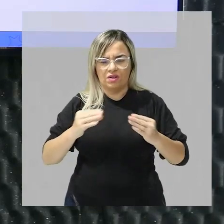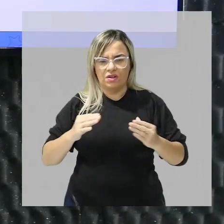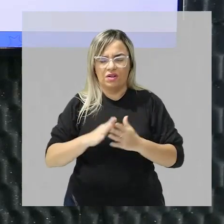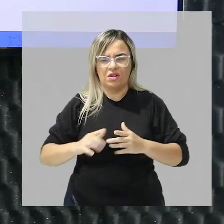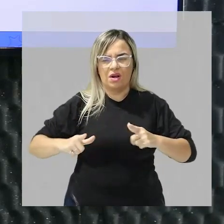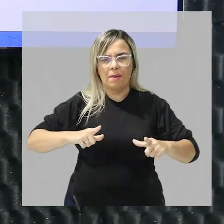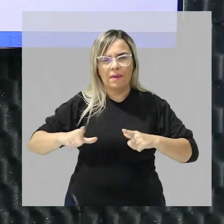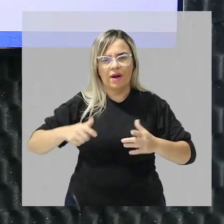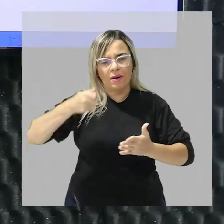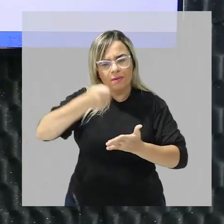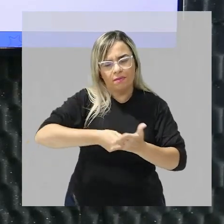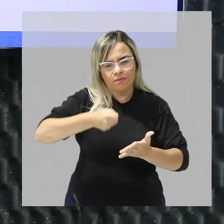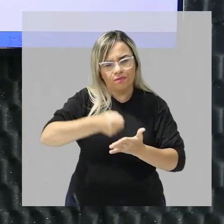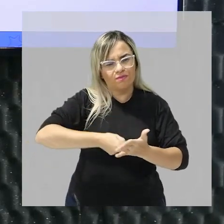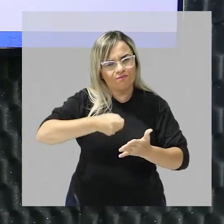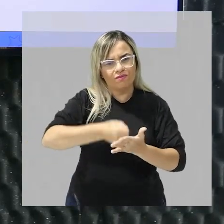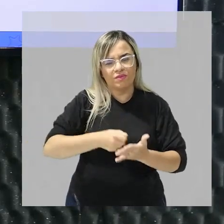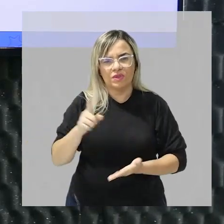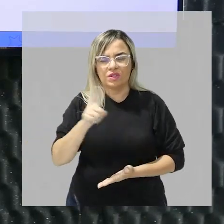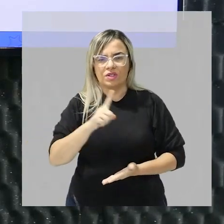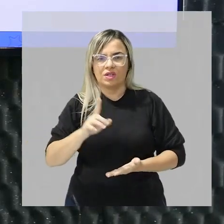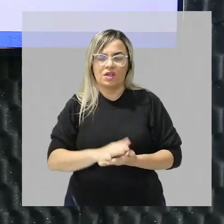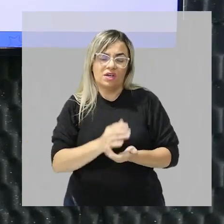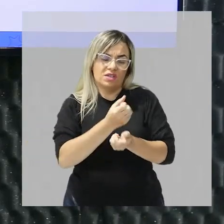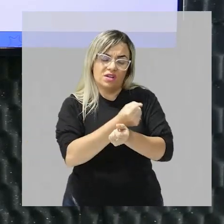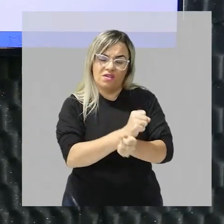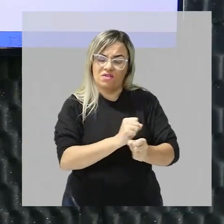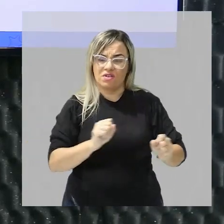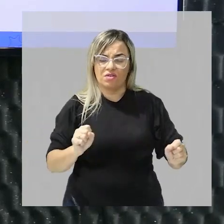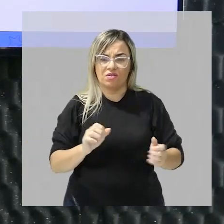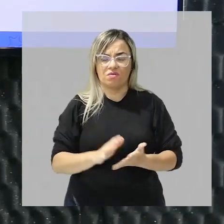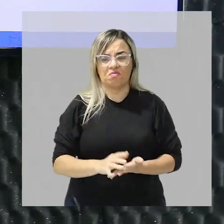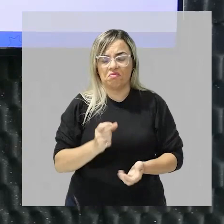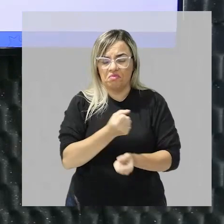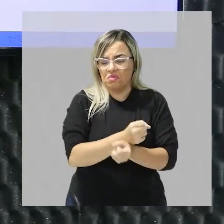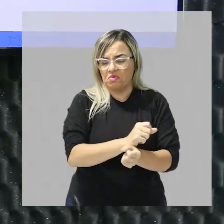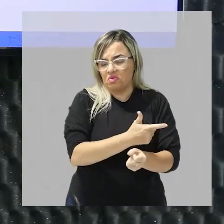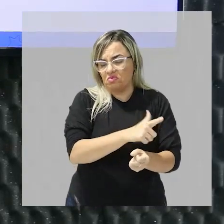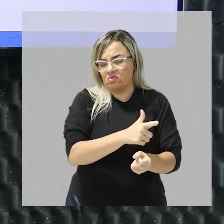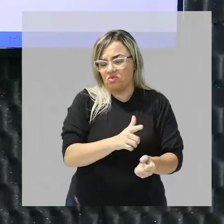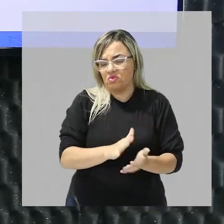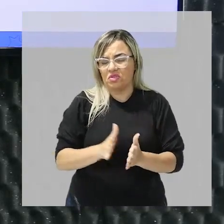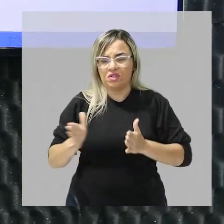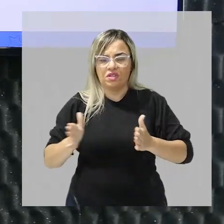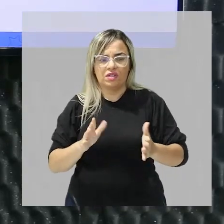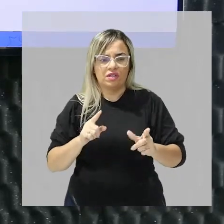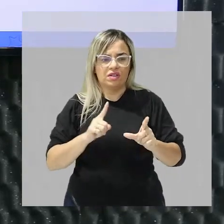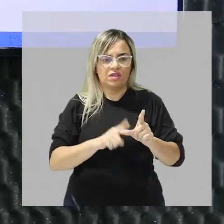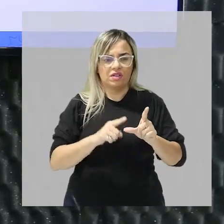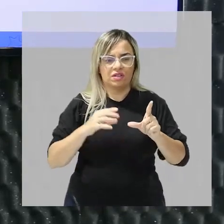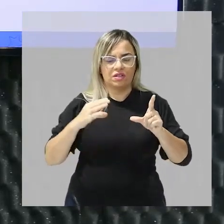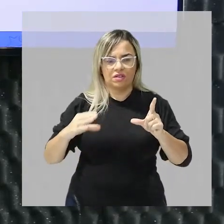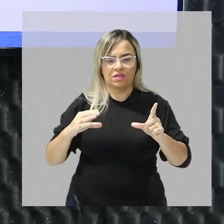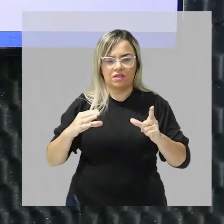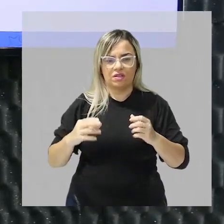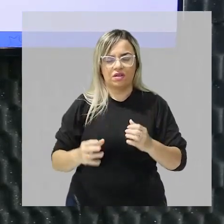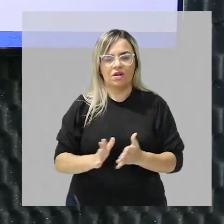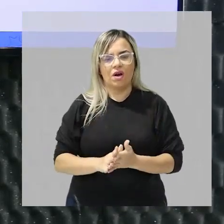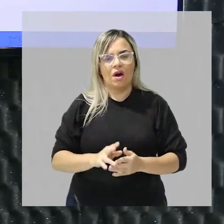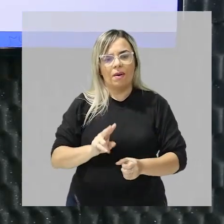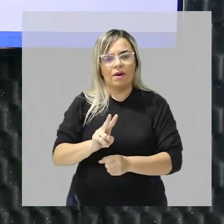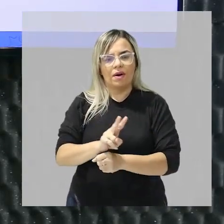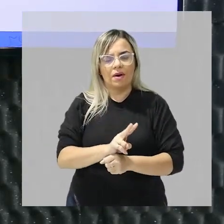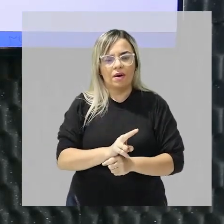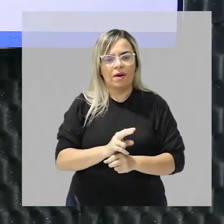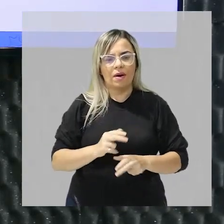trabalho forçado. Só que nessa época a escravidão já não existia, então não faz sentido. Proteção da militância política. Não é a